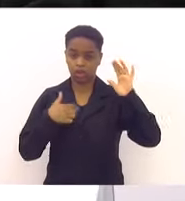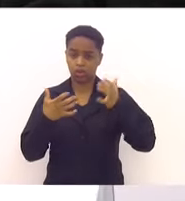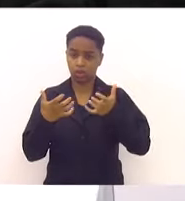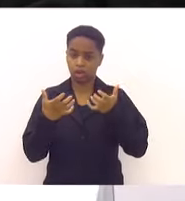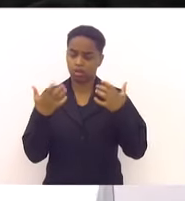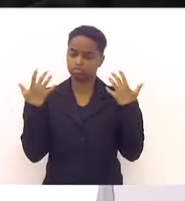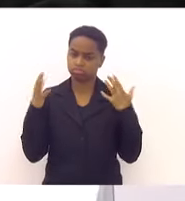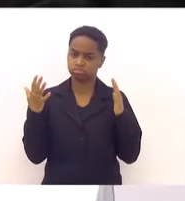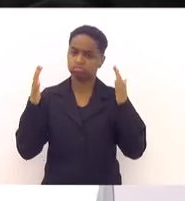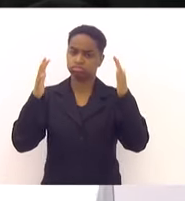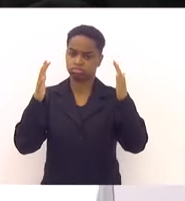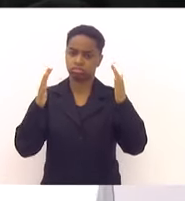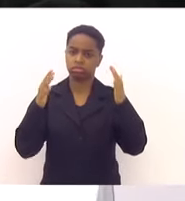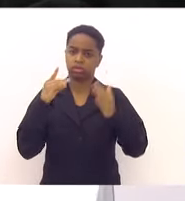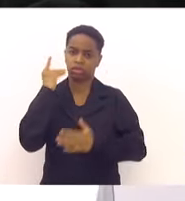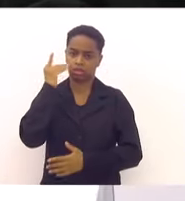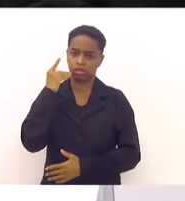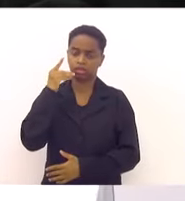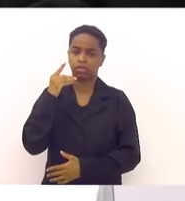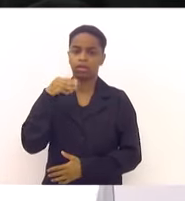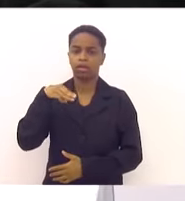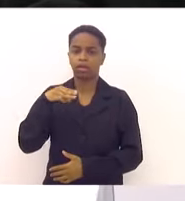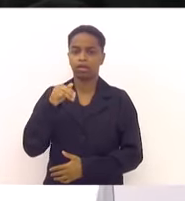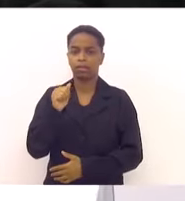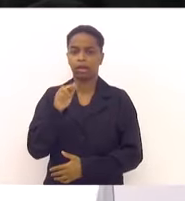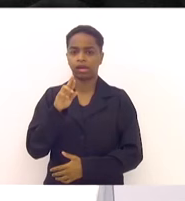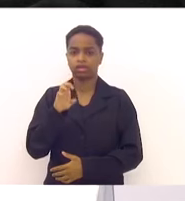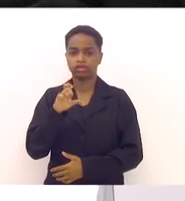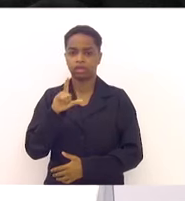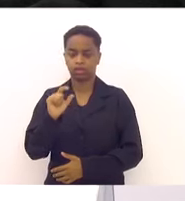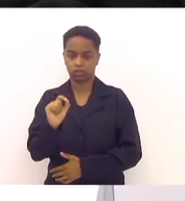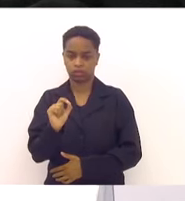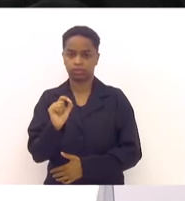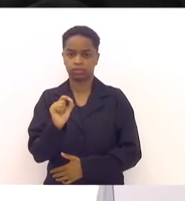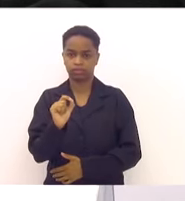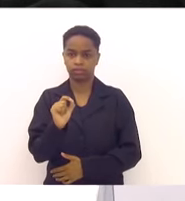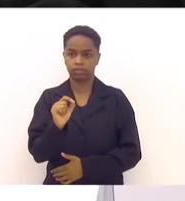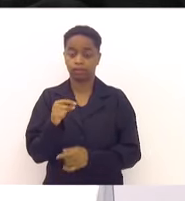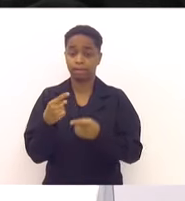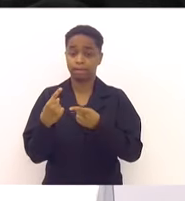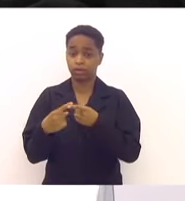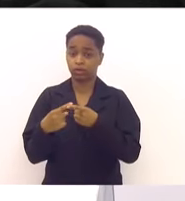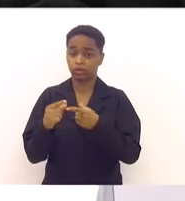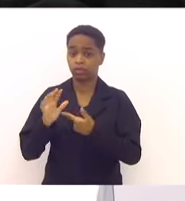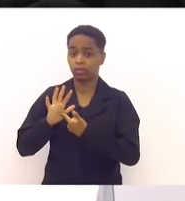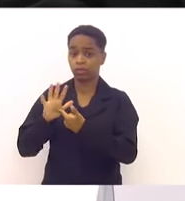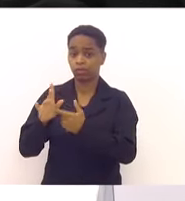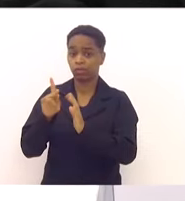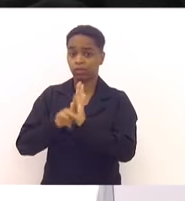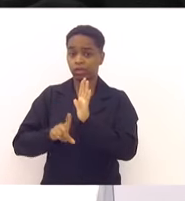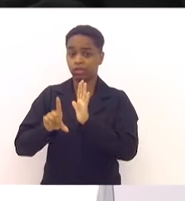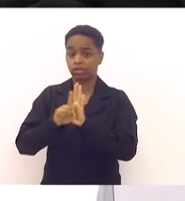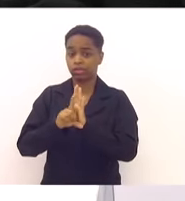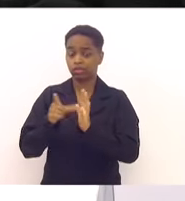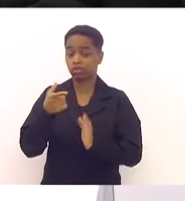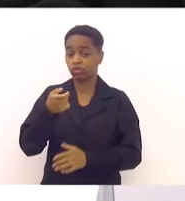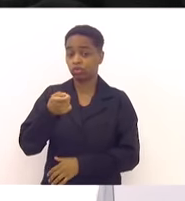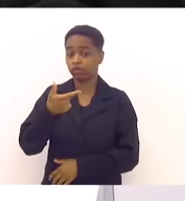elogiar o deputado Marcelo Dino, porque ele apresentou esse projeto em